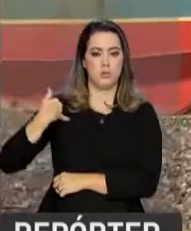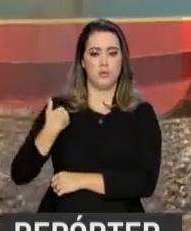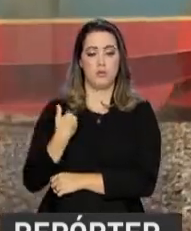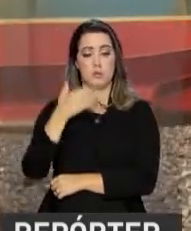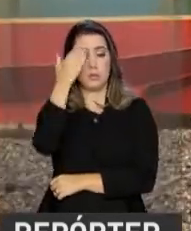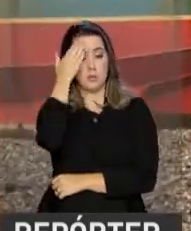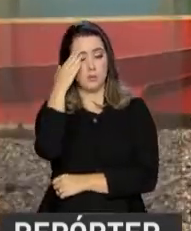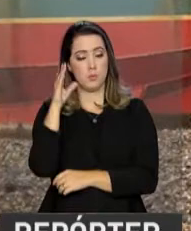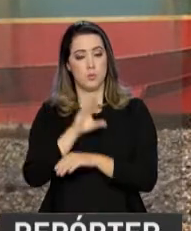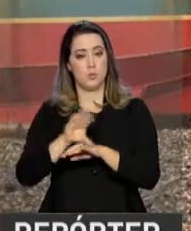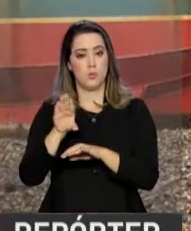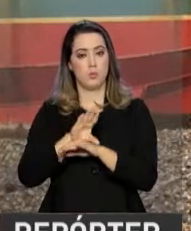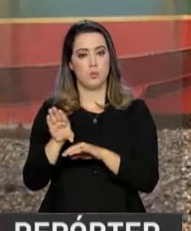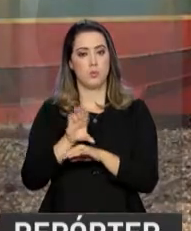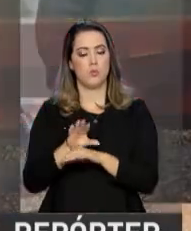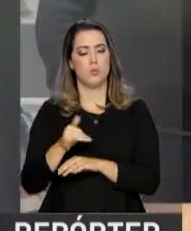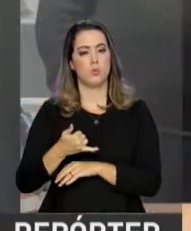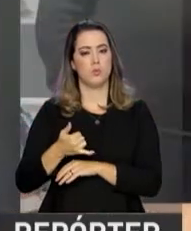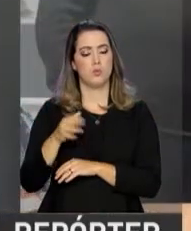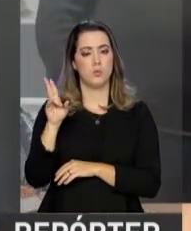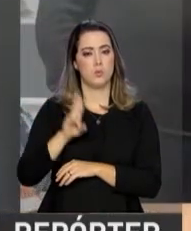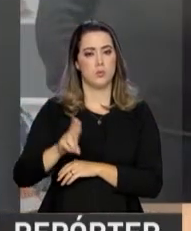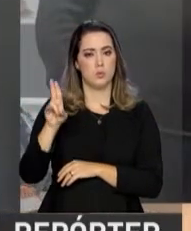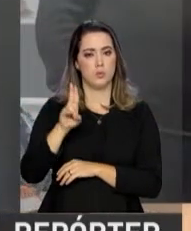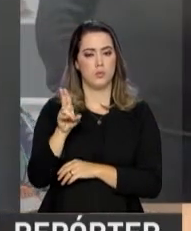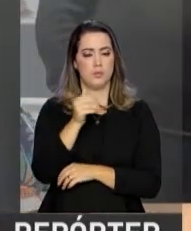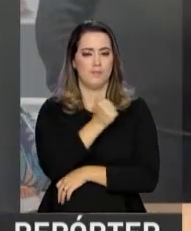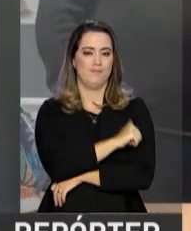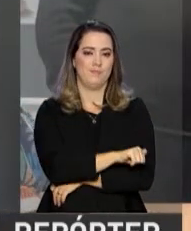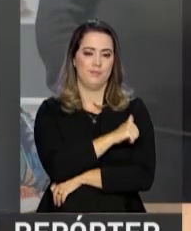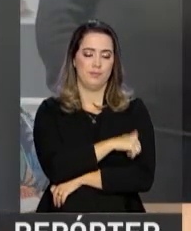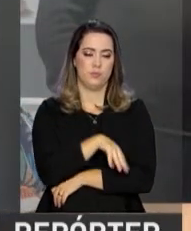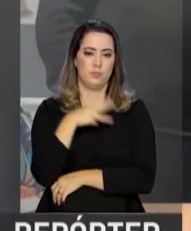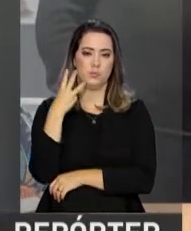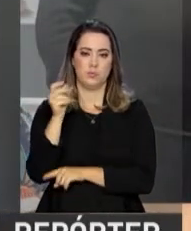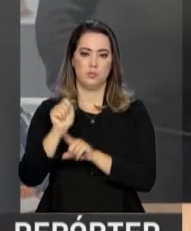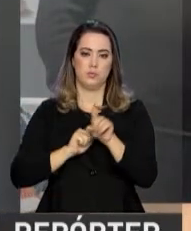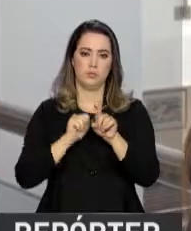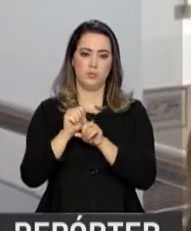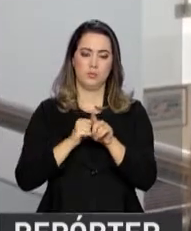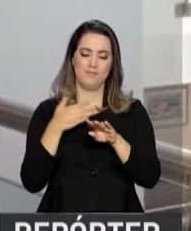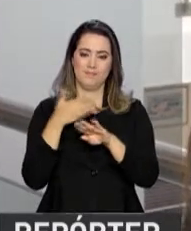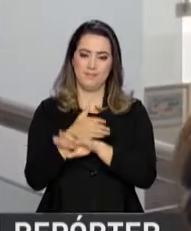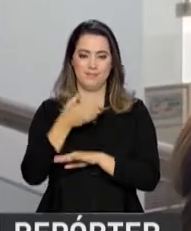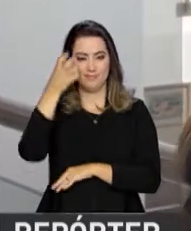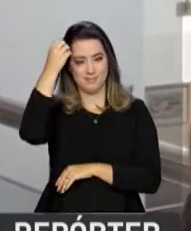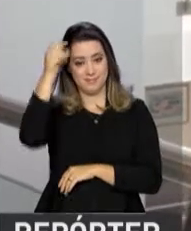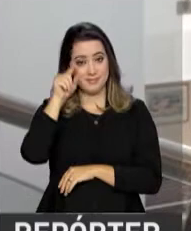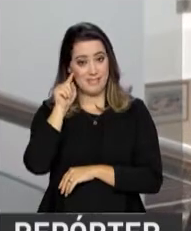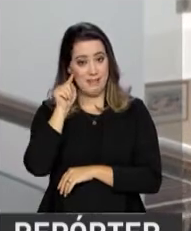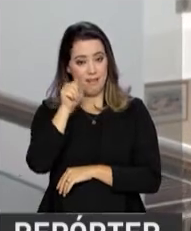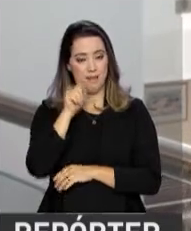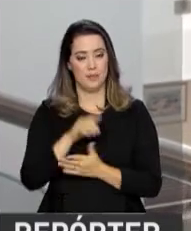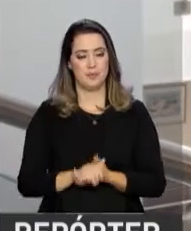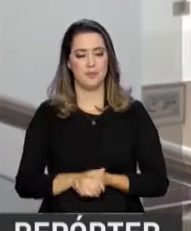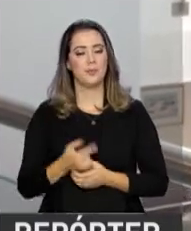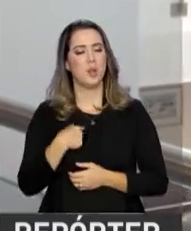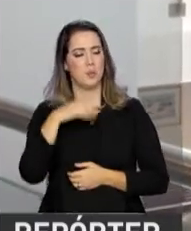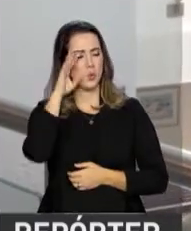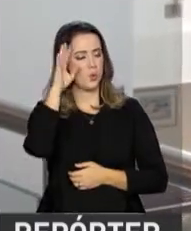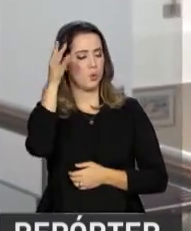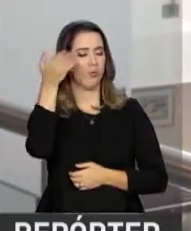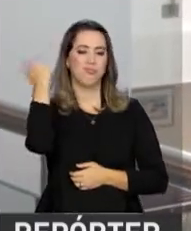universidade onde estuda no rio de janeiro ela vai ficar três meses e mestra da cultura britânica seu pai foi meu poder participar e fazer